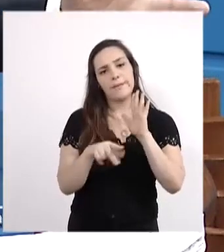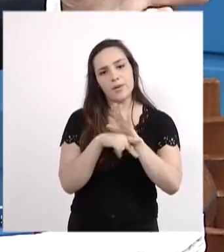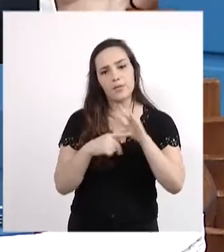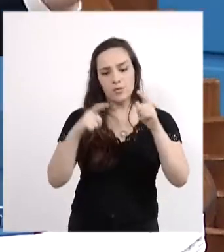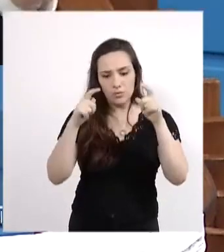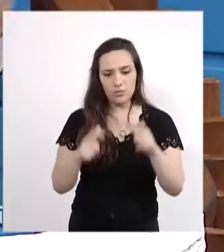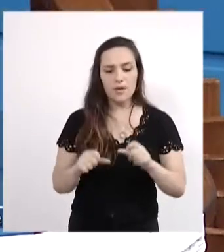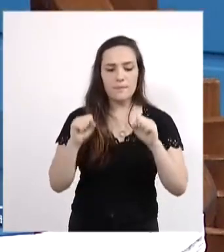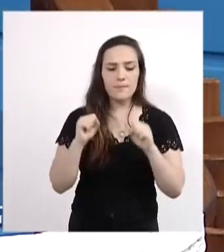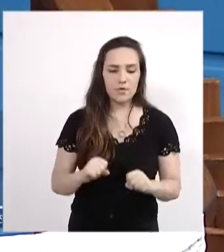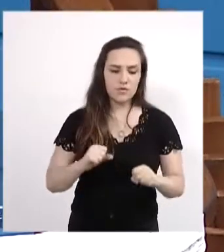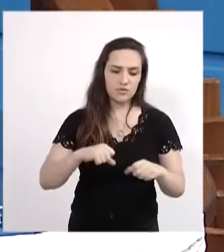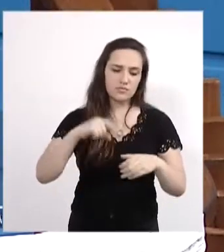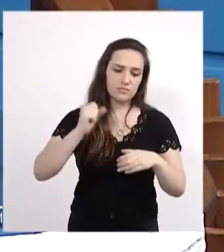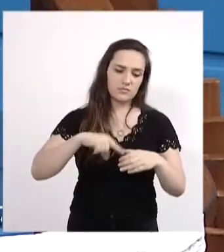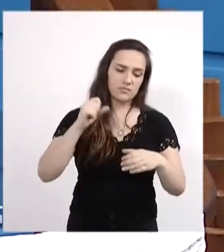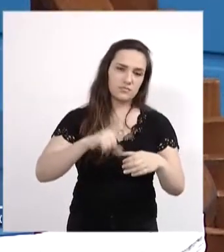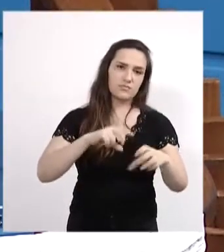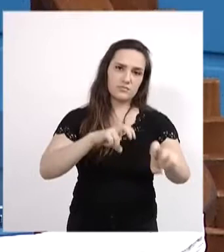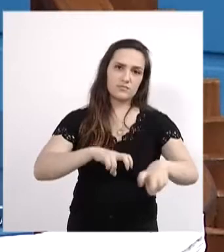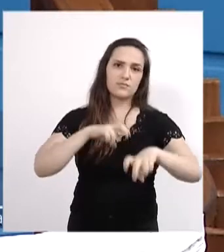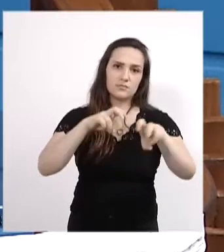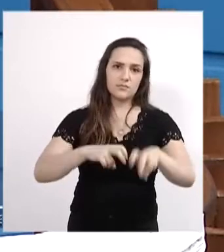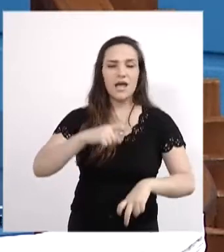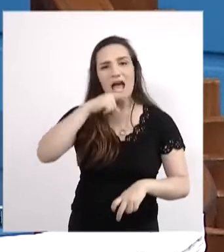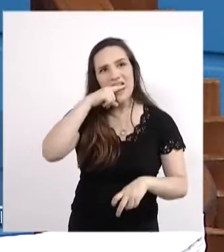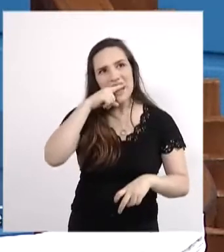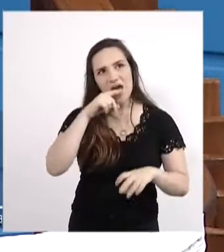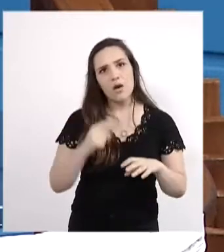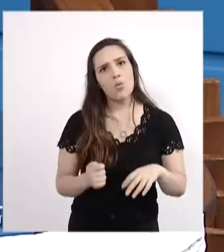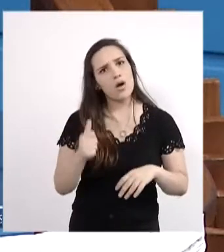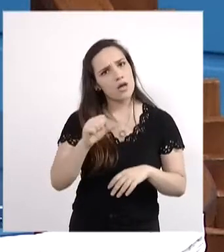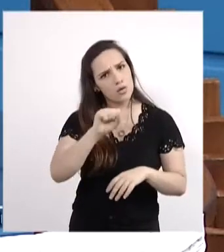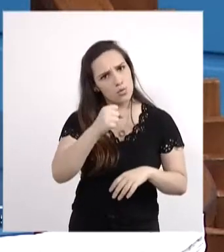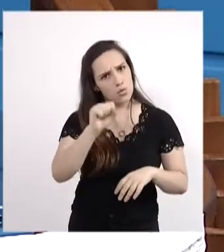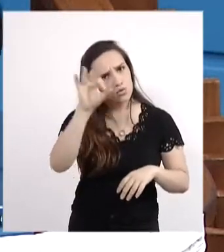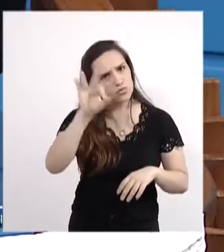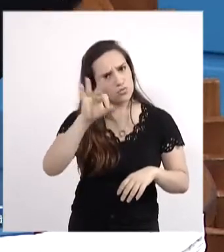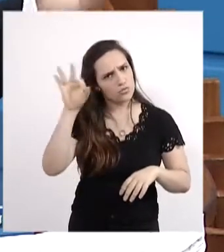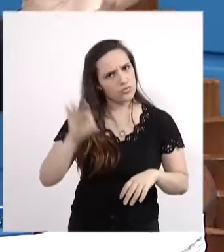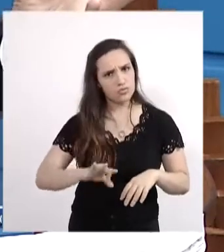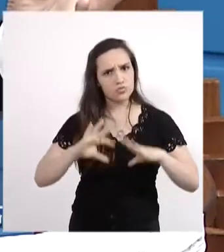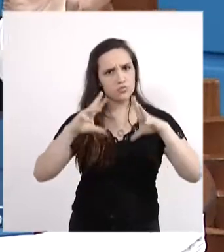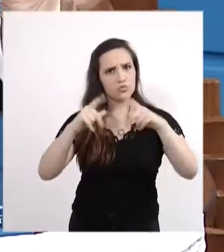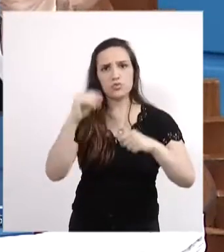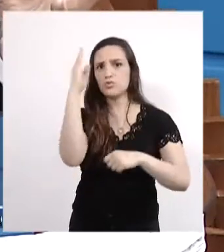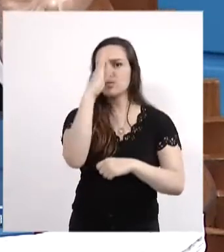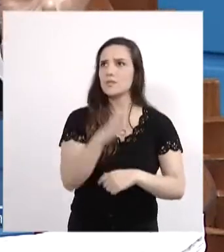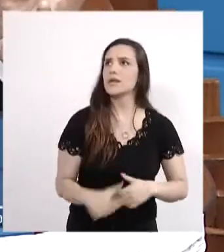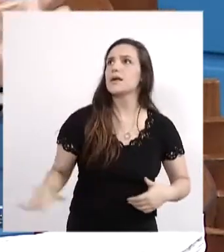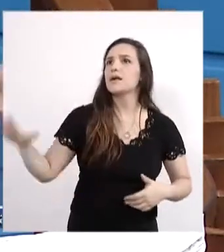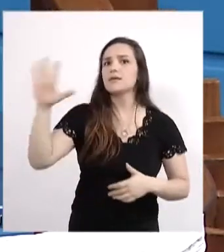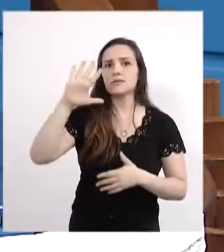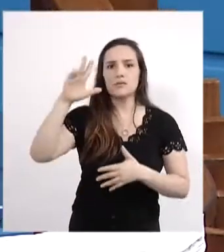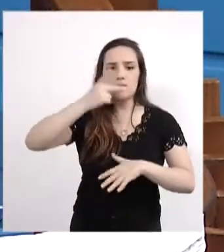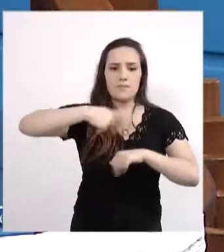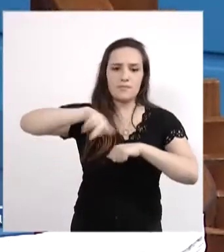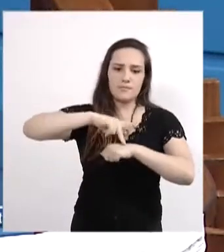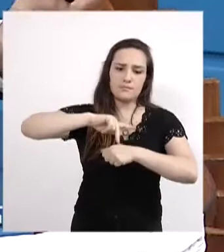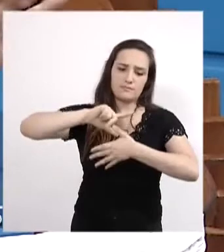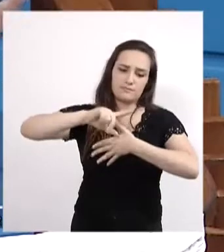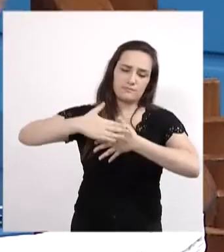que significa quase 8% de todo o território brasileiro,